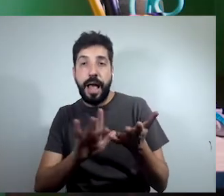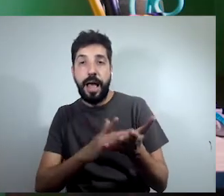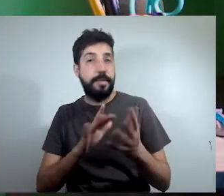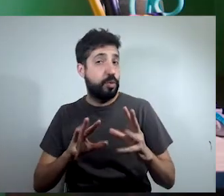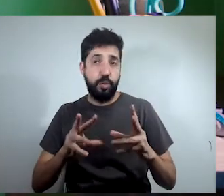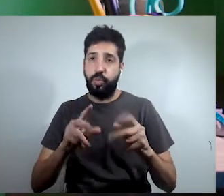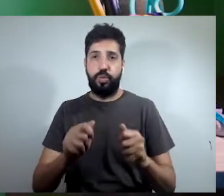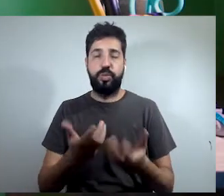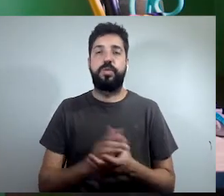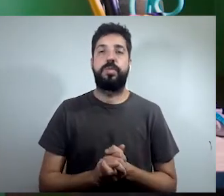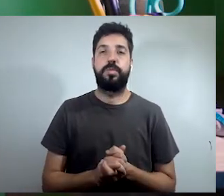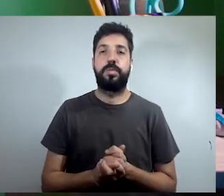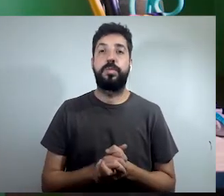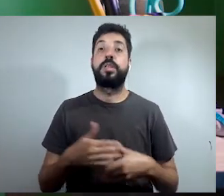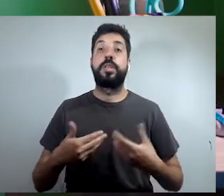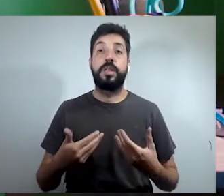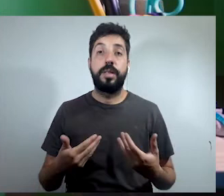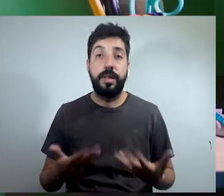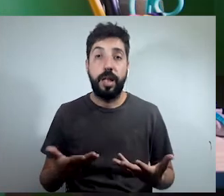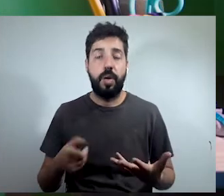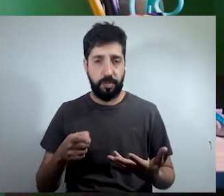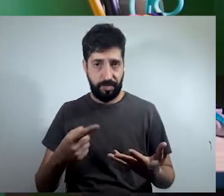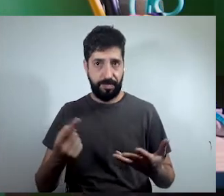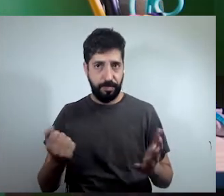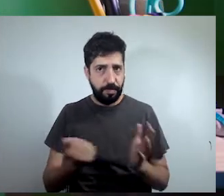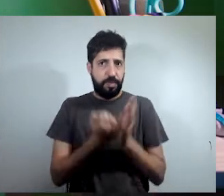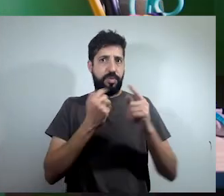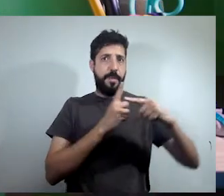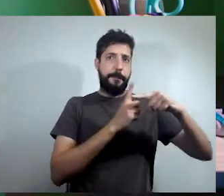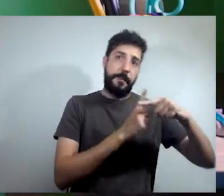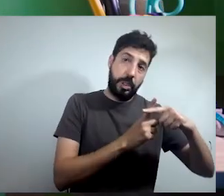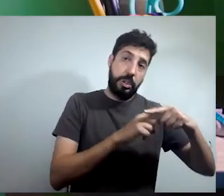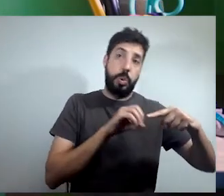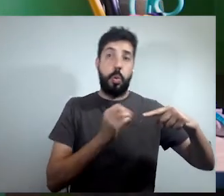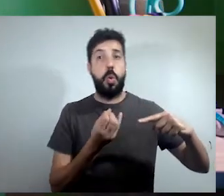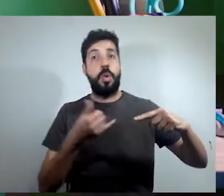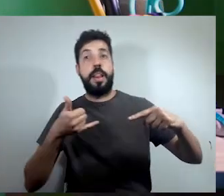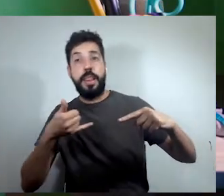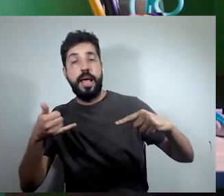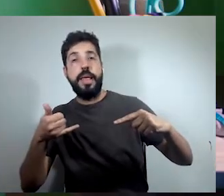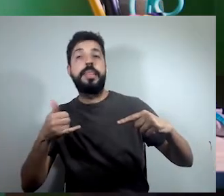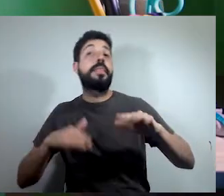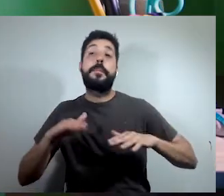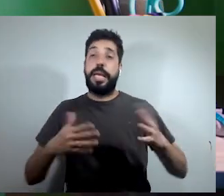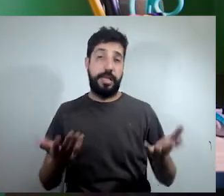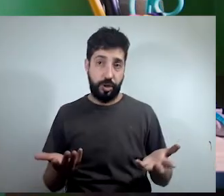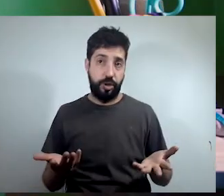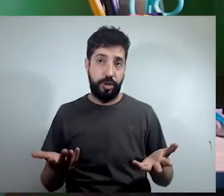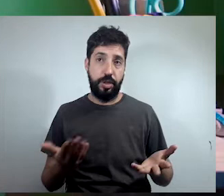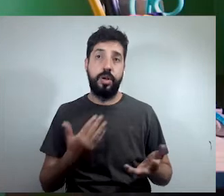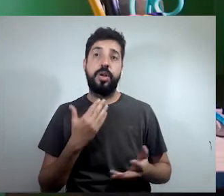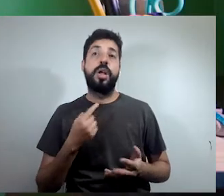telas. Então, esse impacto positivo ou negativo, ele depende muito da forma a